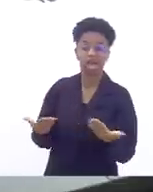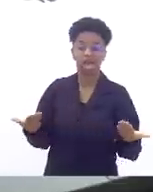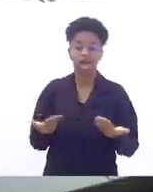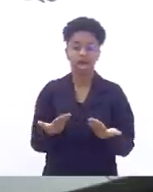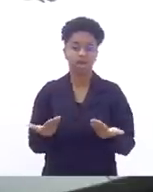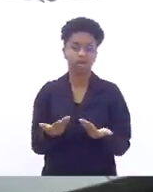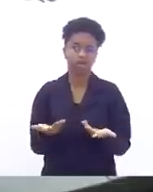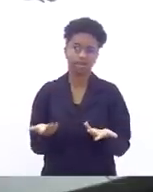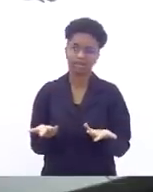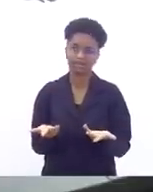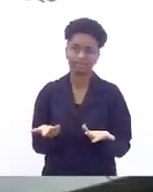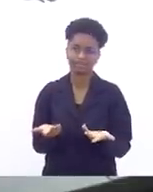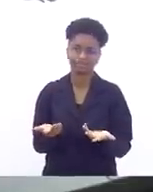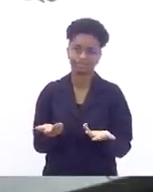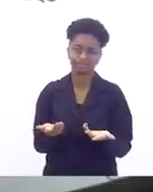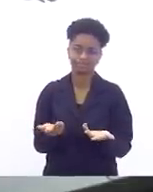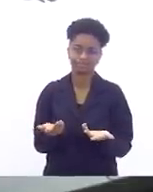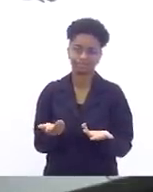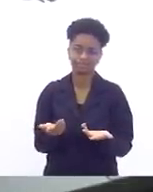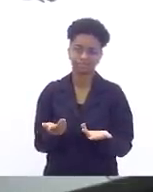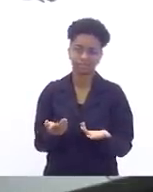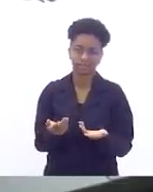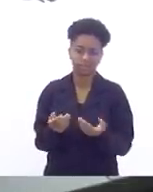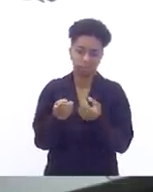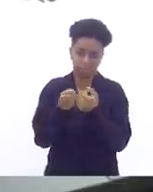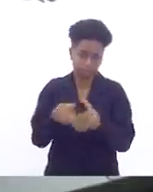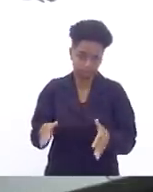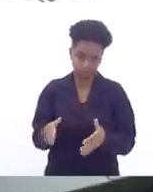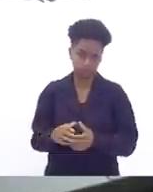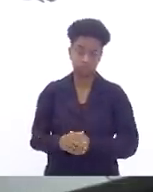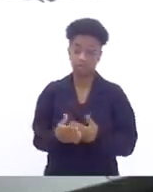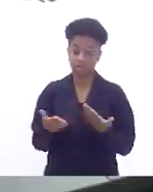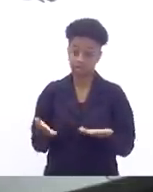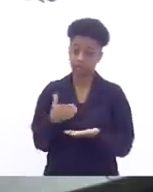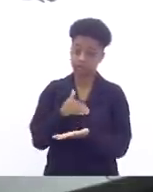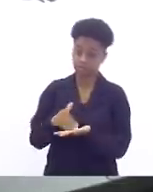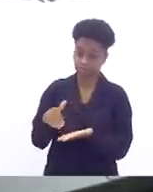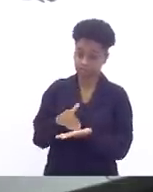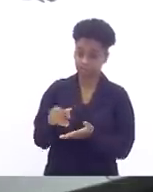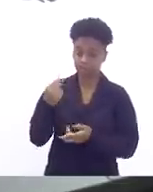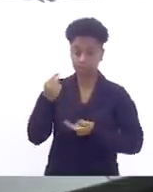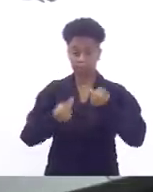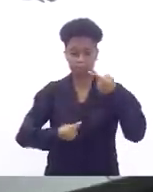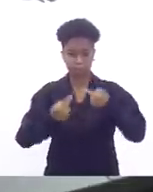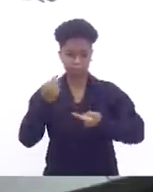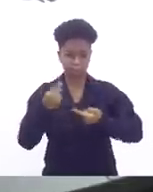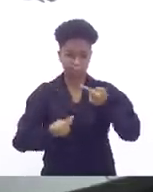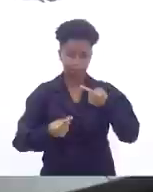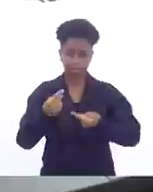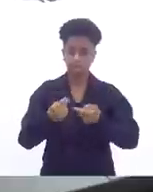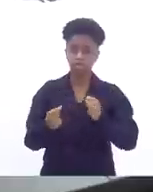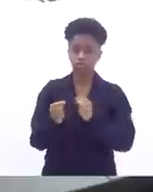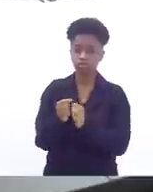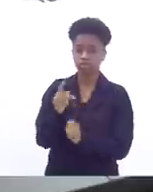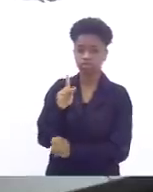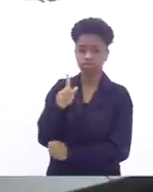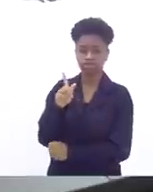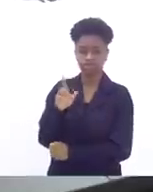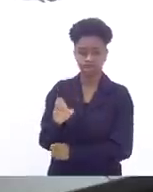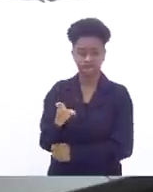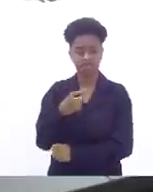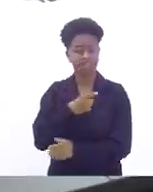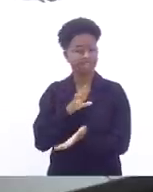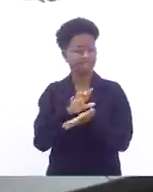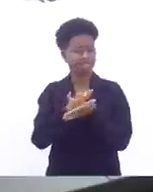tornaria aí é uma forma muito onerosa né então a secretarias vem discutindo junto com a PG a gente tem